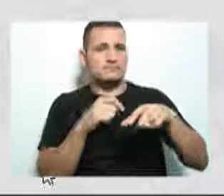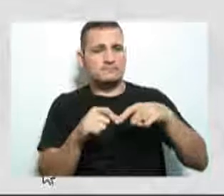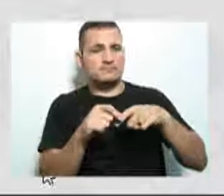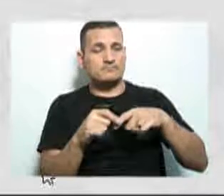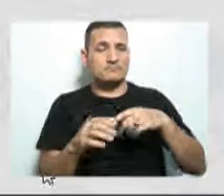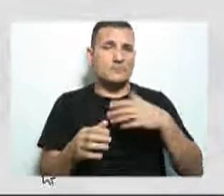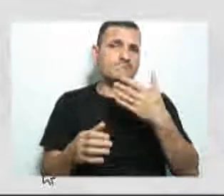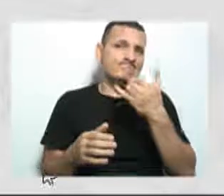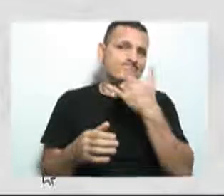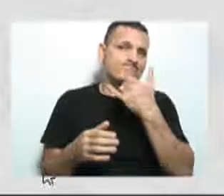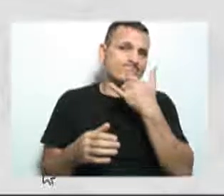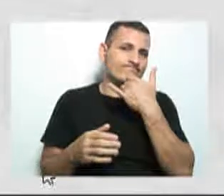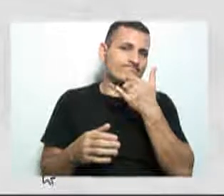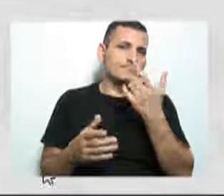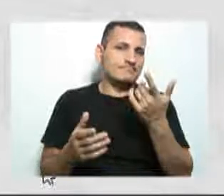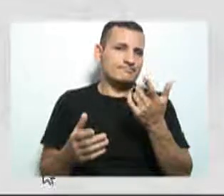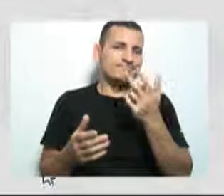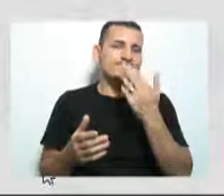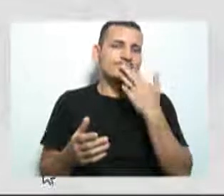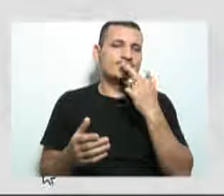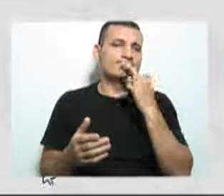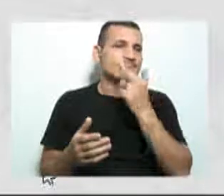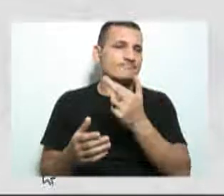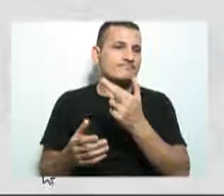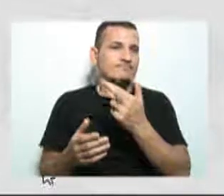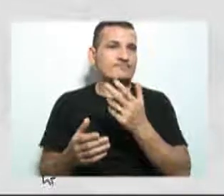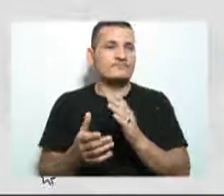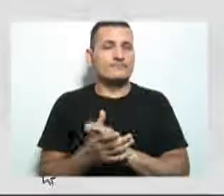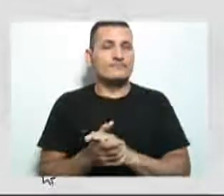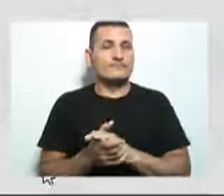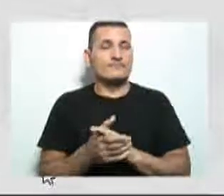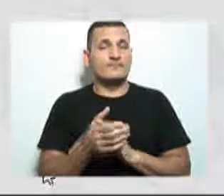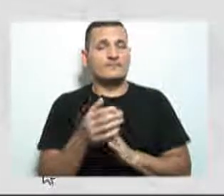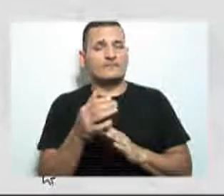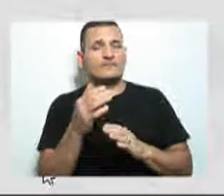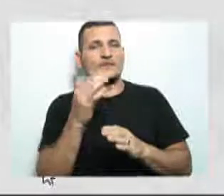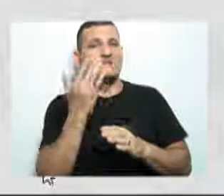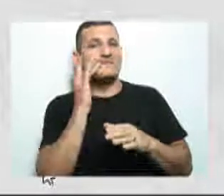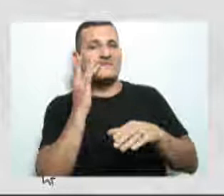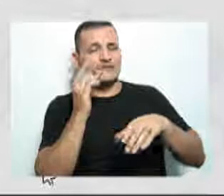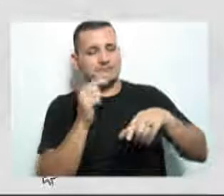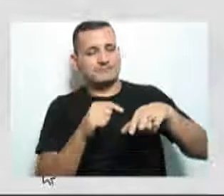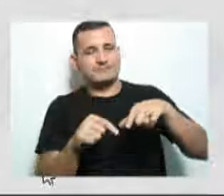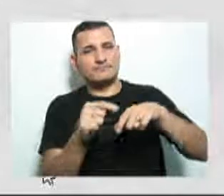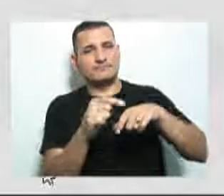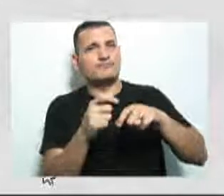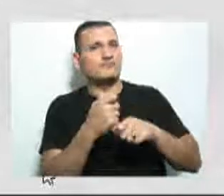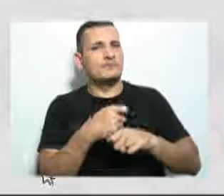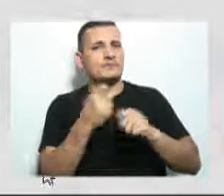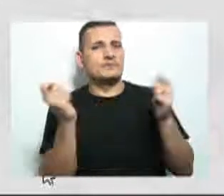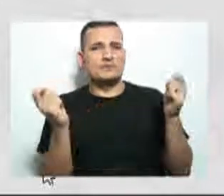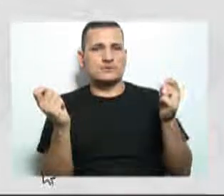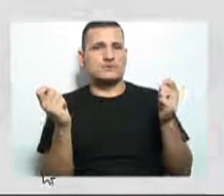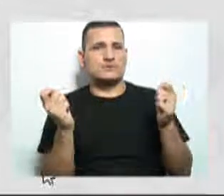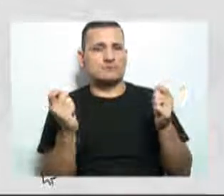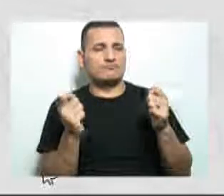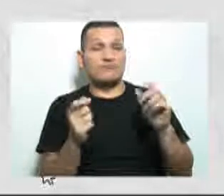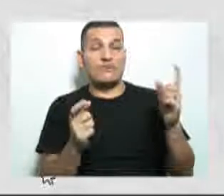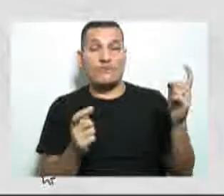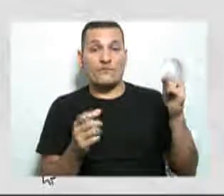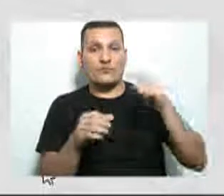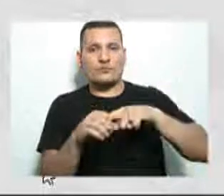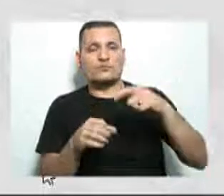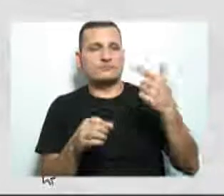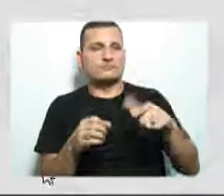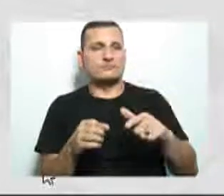Infelizmente, meu amigo, respondeu com tristeza o beduíno, a joia perdida não poderá jamais ser recuperada,